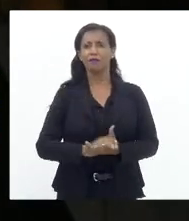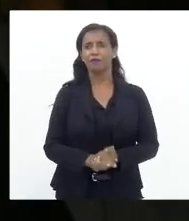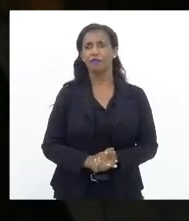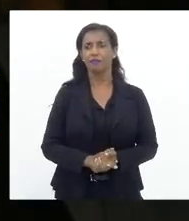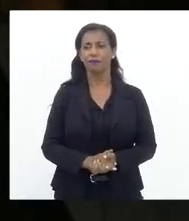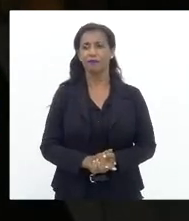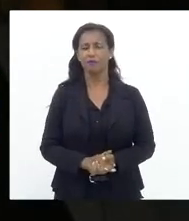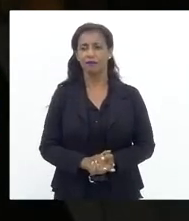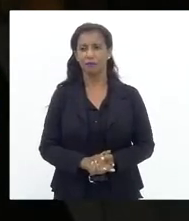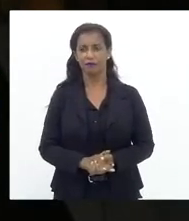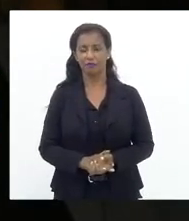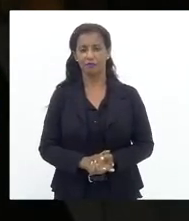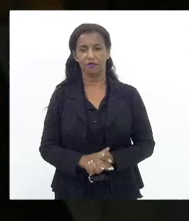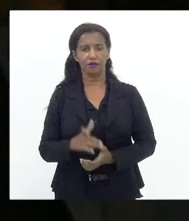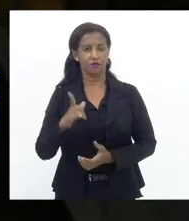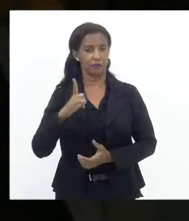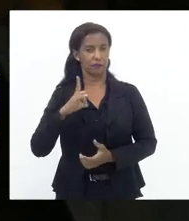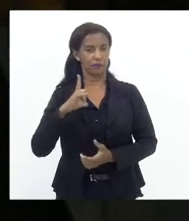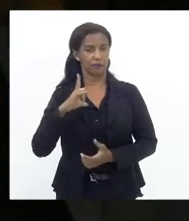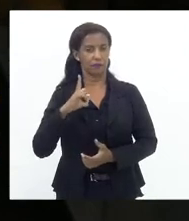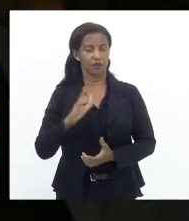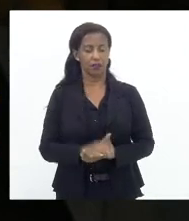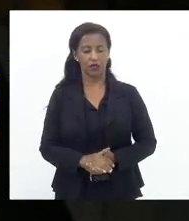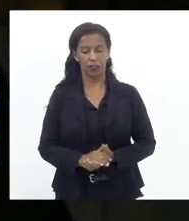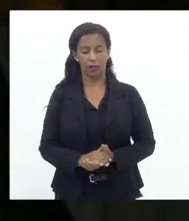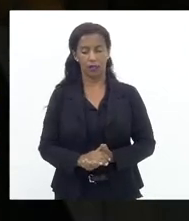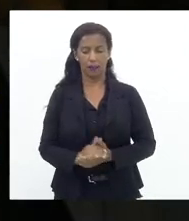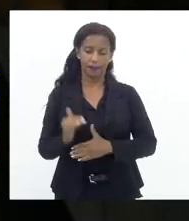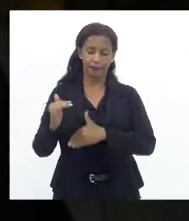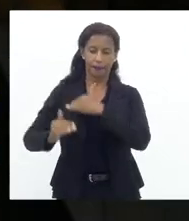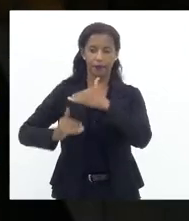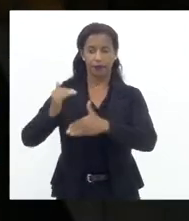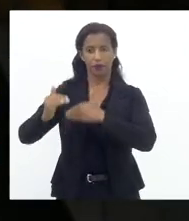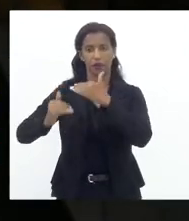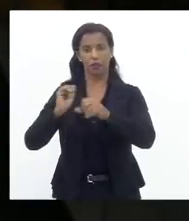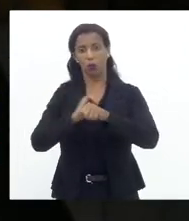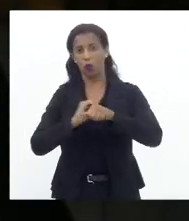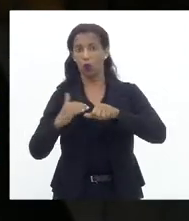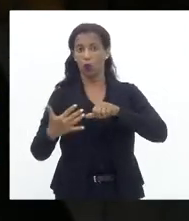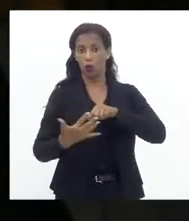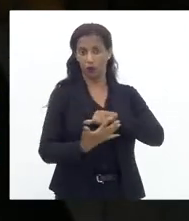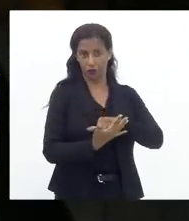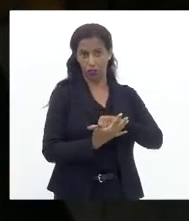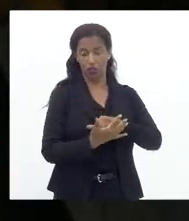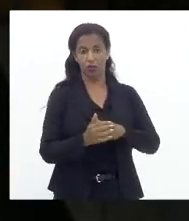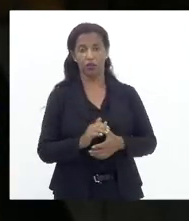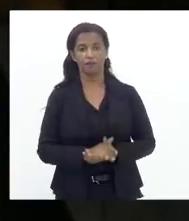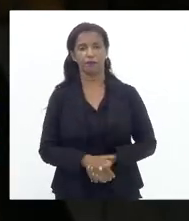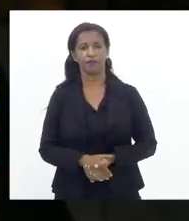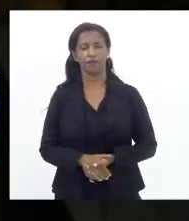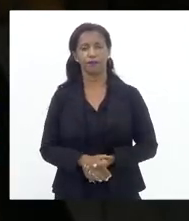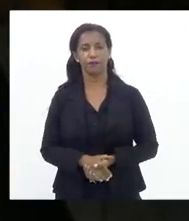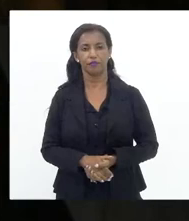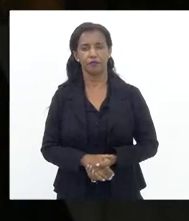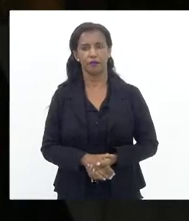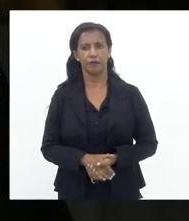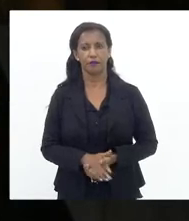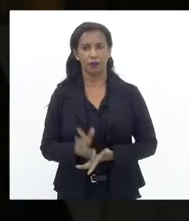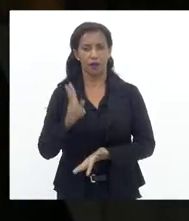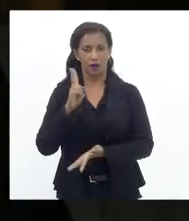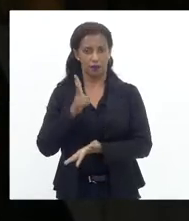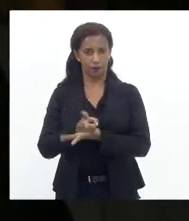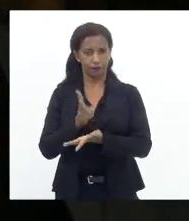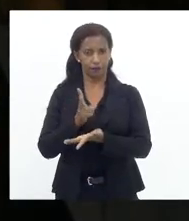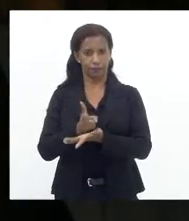e vem no processo de recuperação de corrigir que deixou na